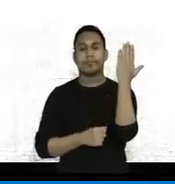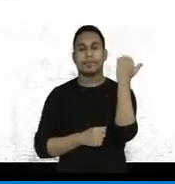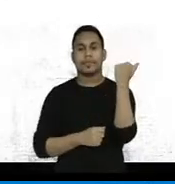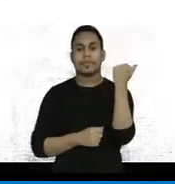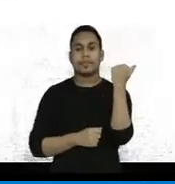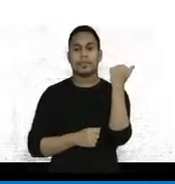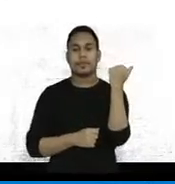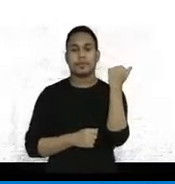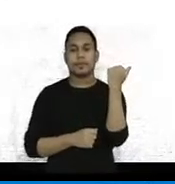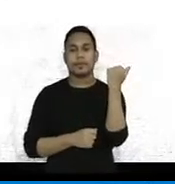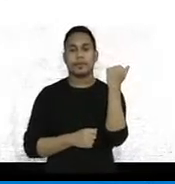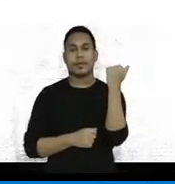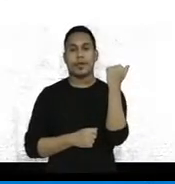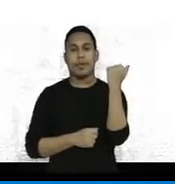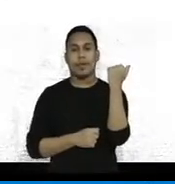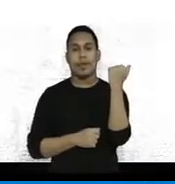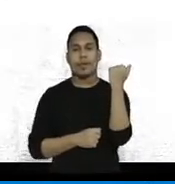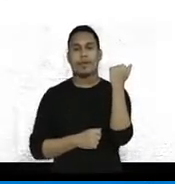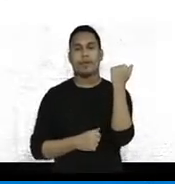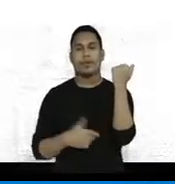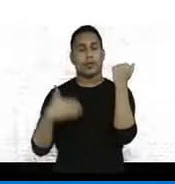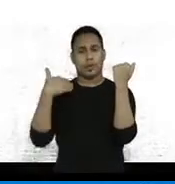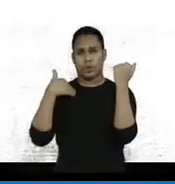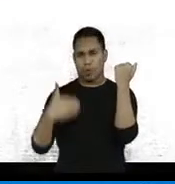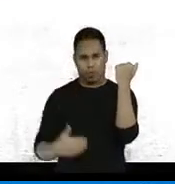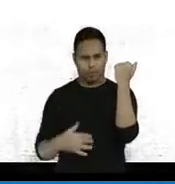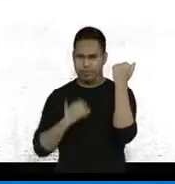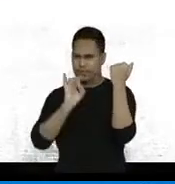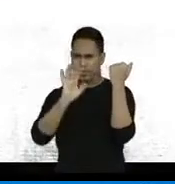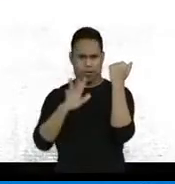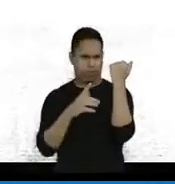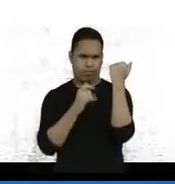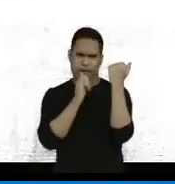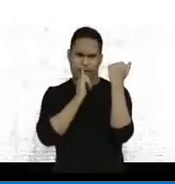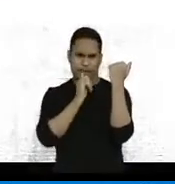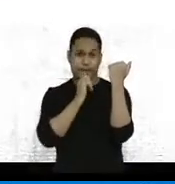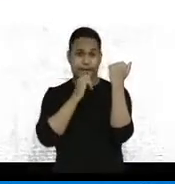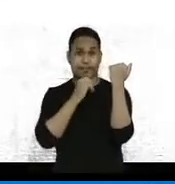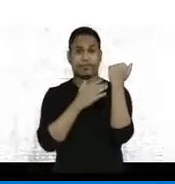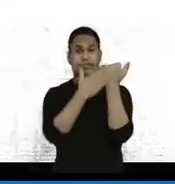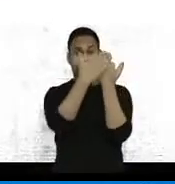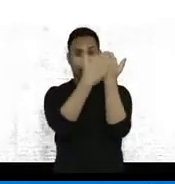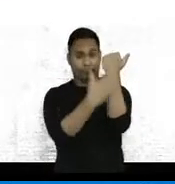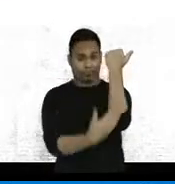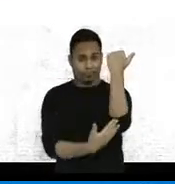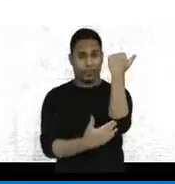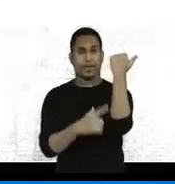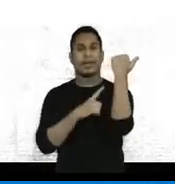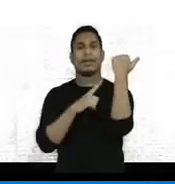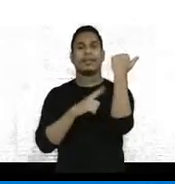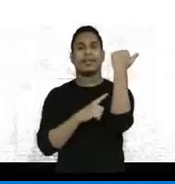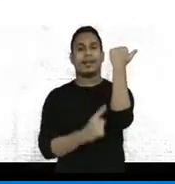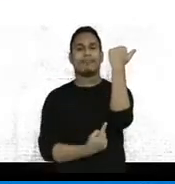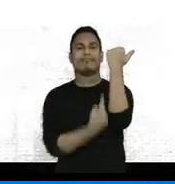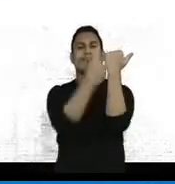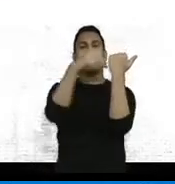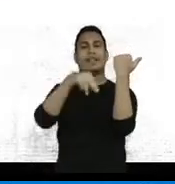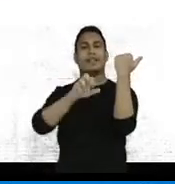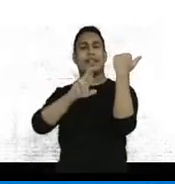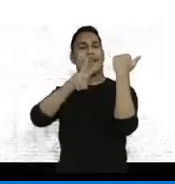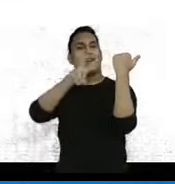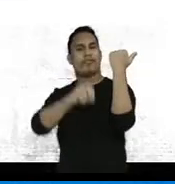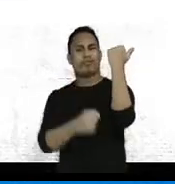uma amostra para vocês, aqui eu tenho nervos, tem sensores, é como se eu tivesse sensores